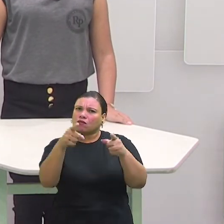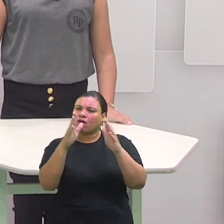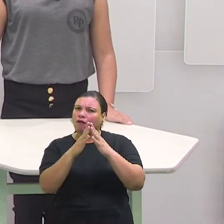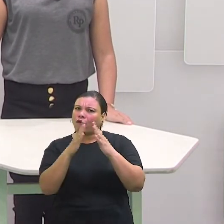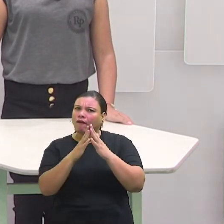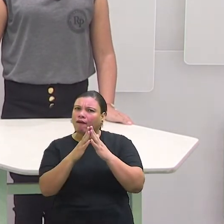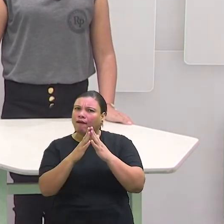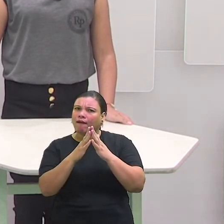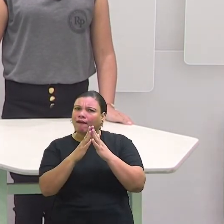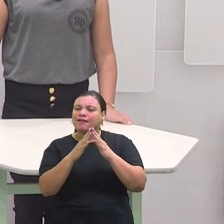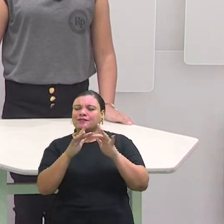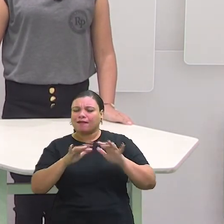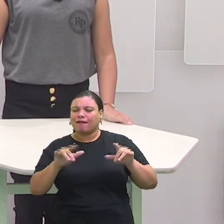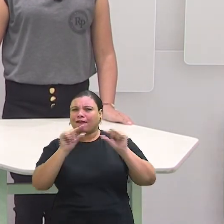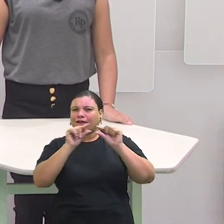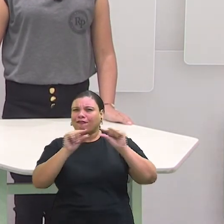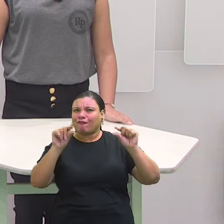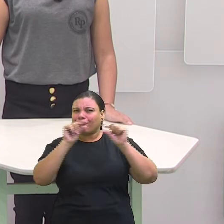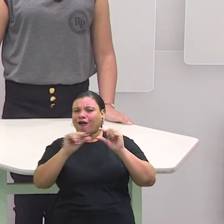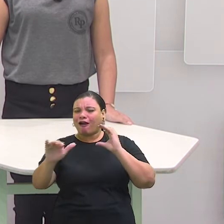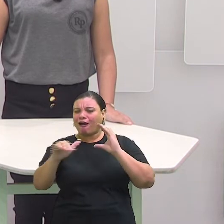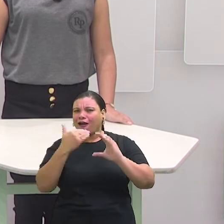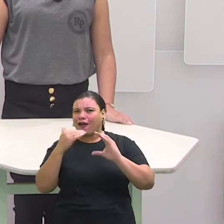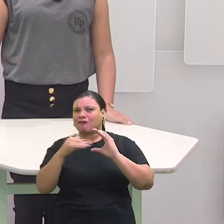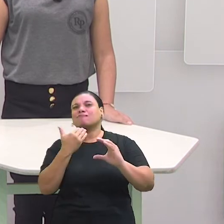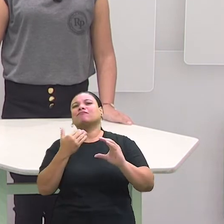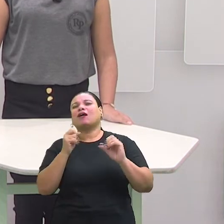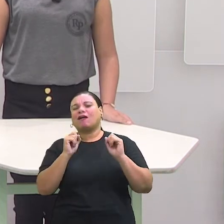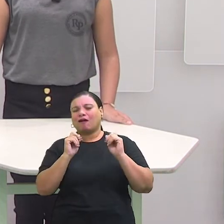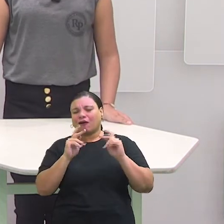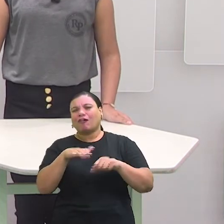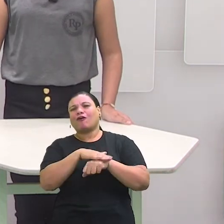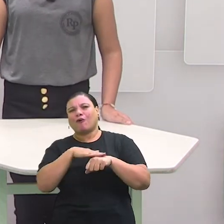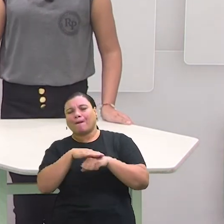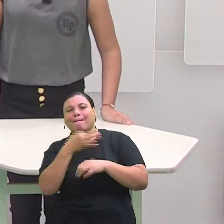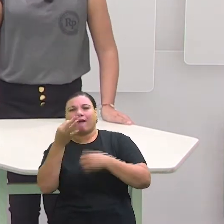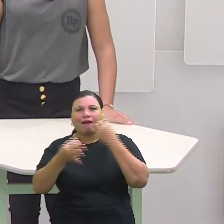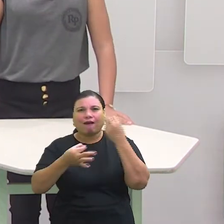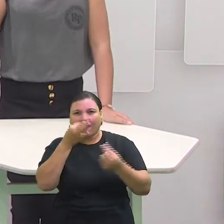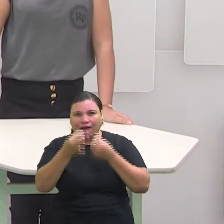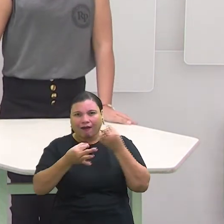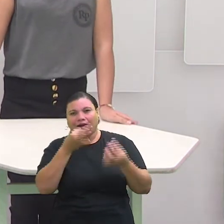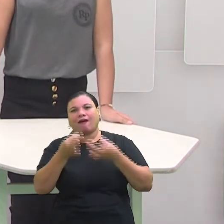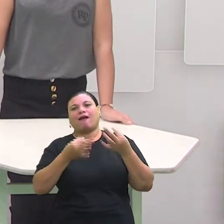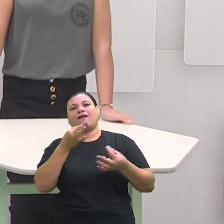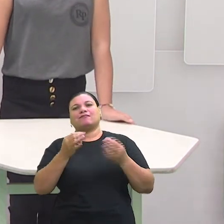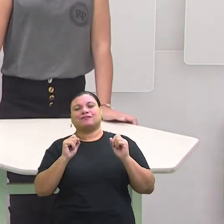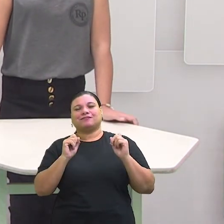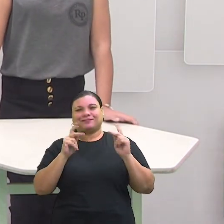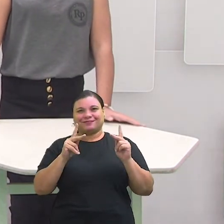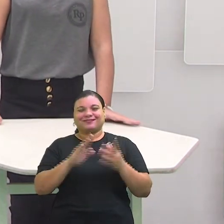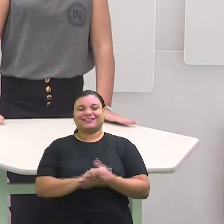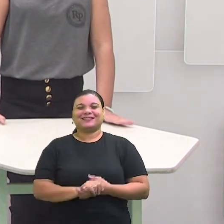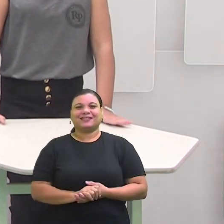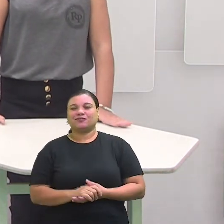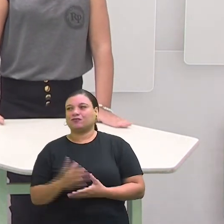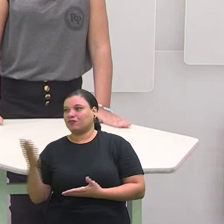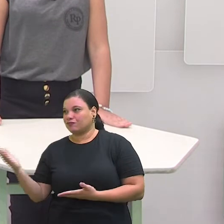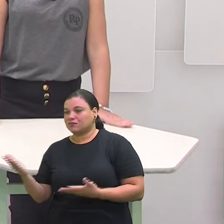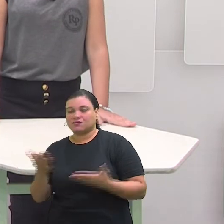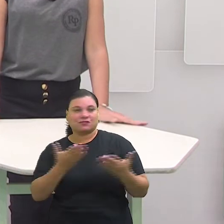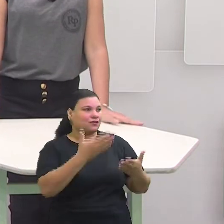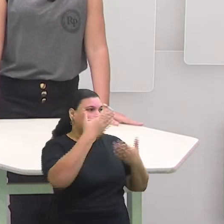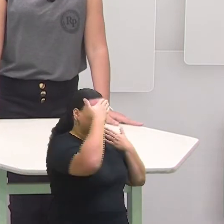tá, gente? Eu estou gostando muito da participação de vocês, tá, meninos? Muito obrigada por vocês terem